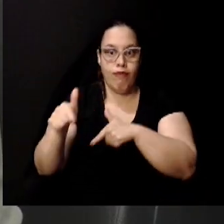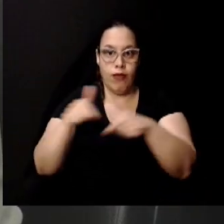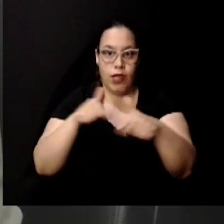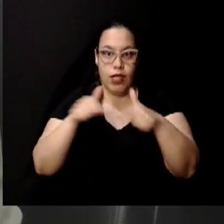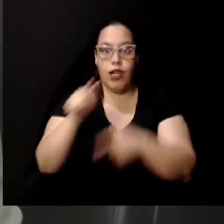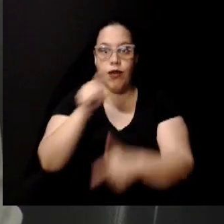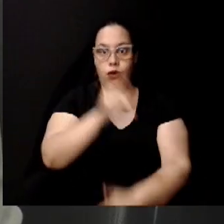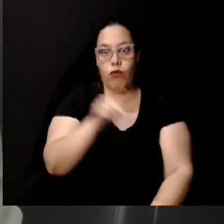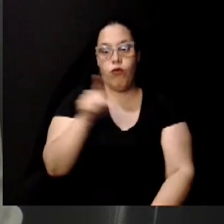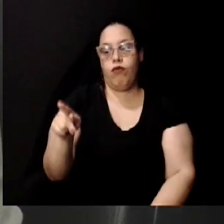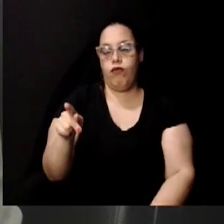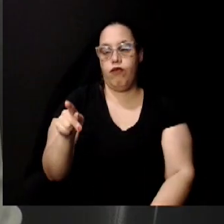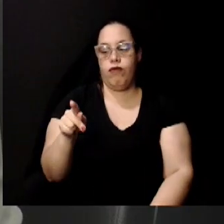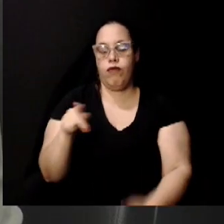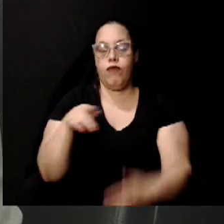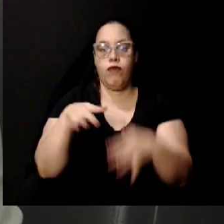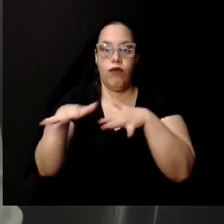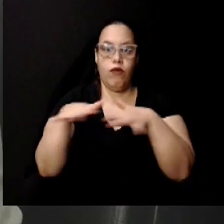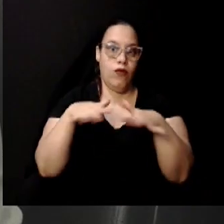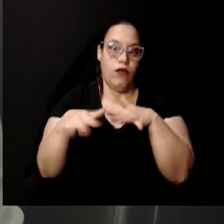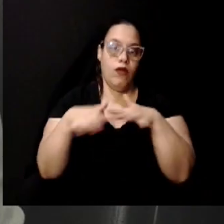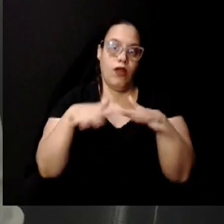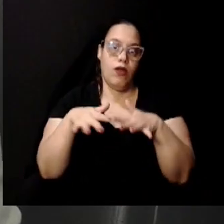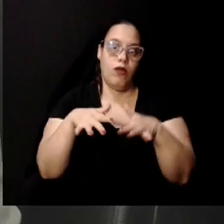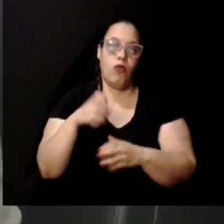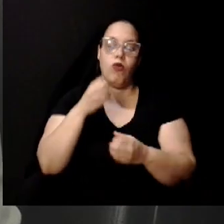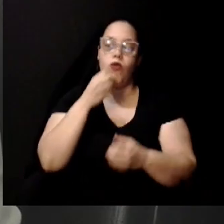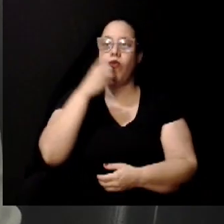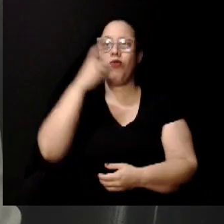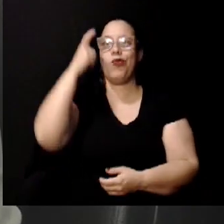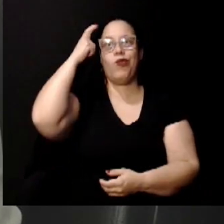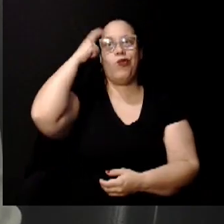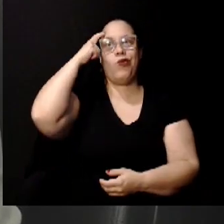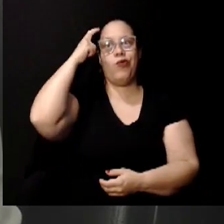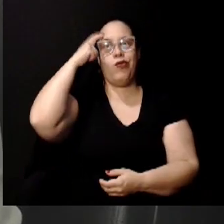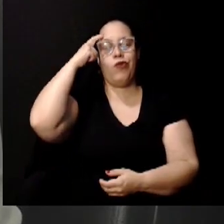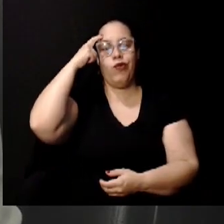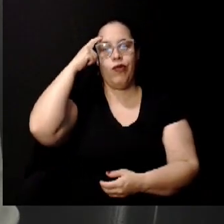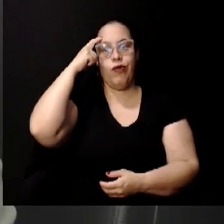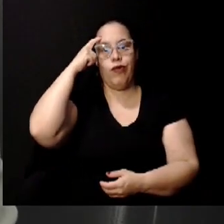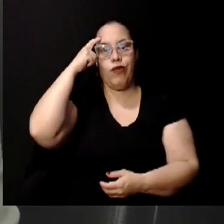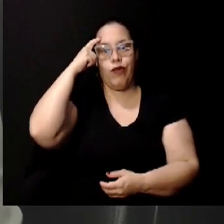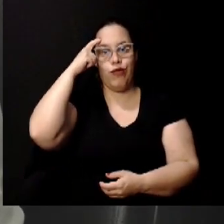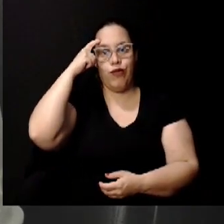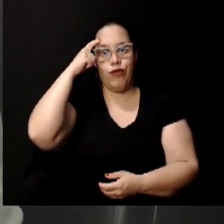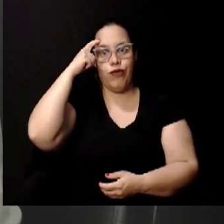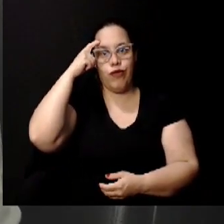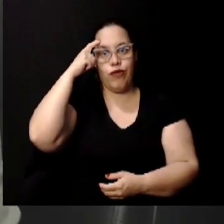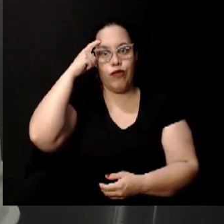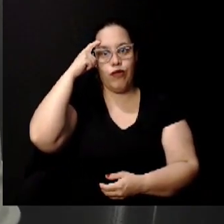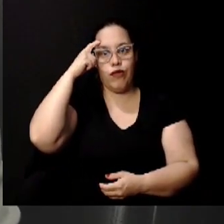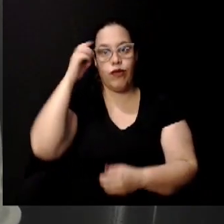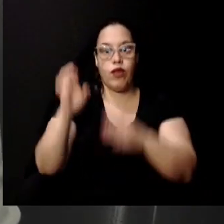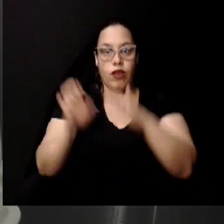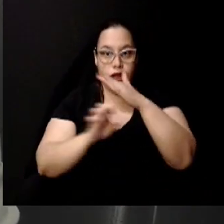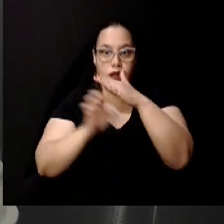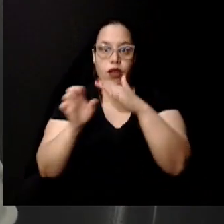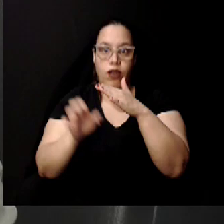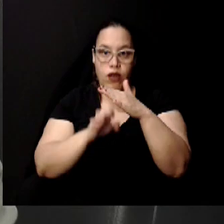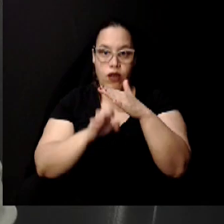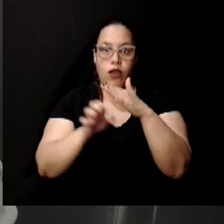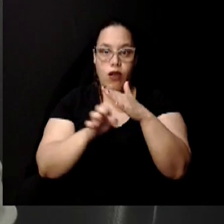Isso é um movimento muito bem pensado. Tem os think tanks, que são as empresas, né,